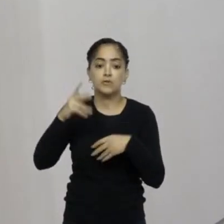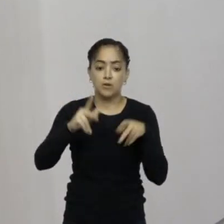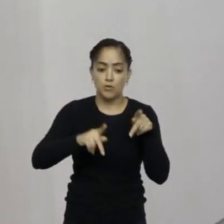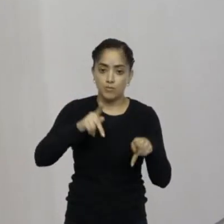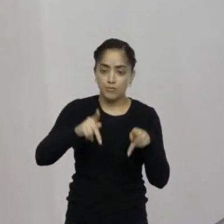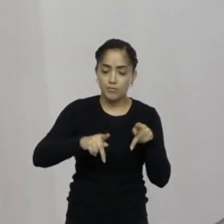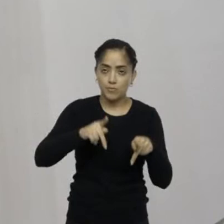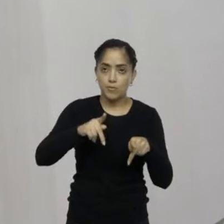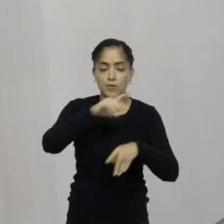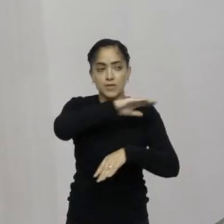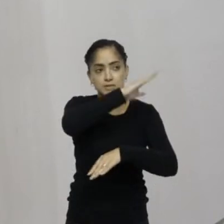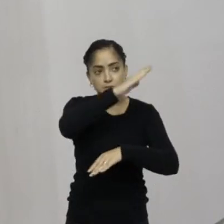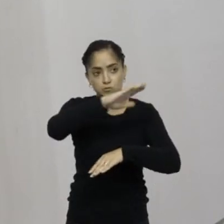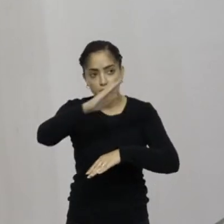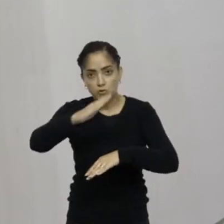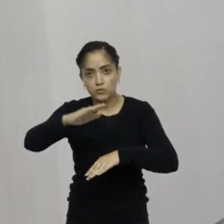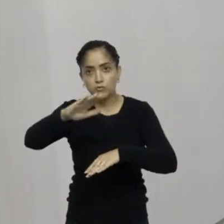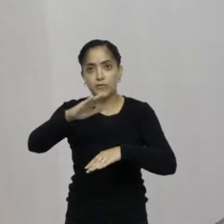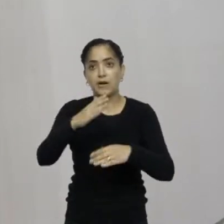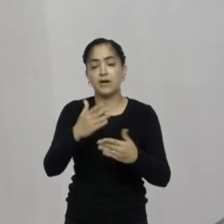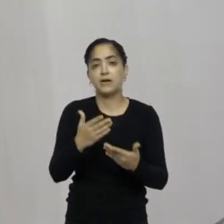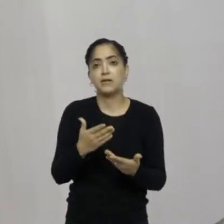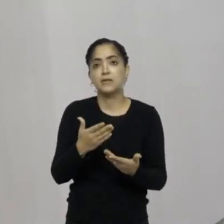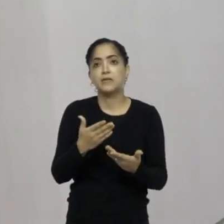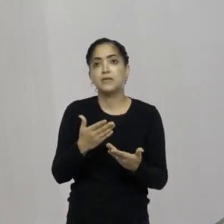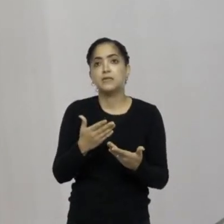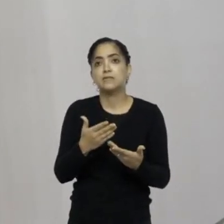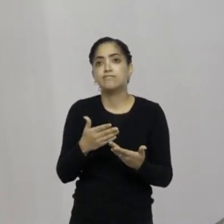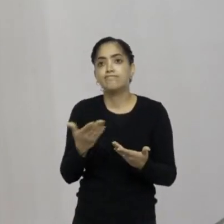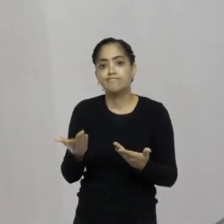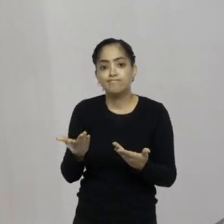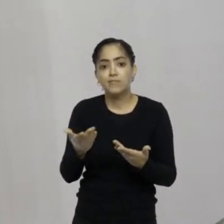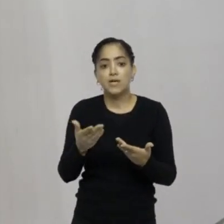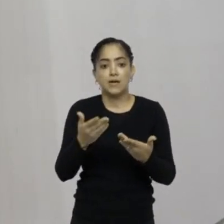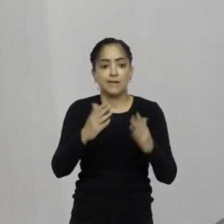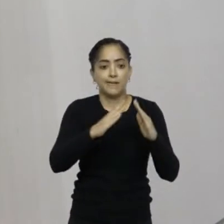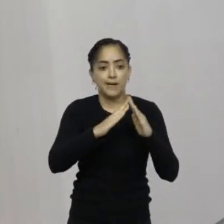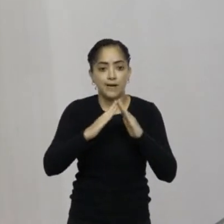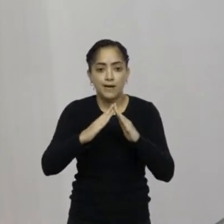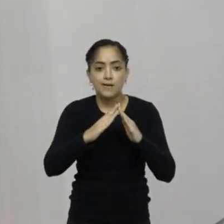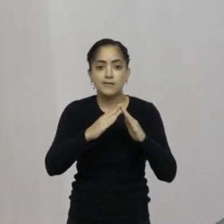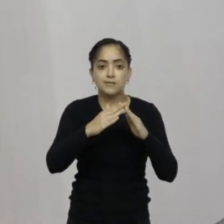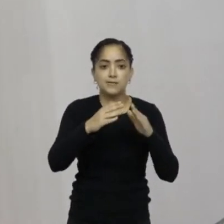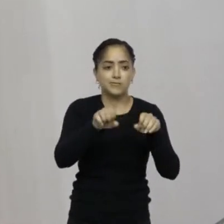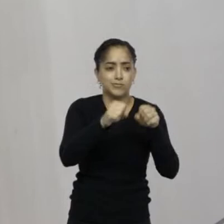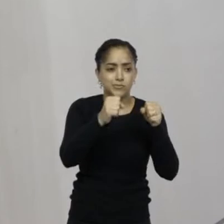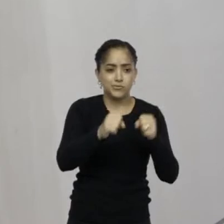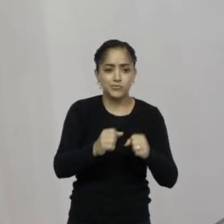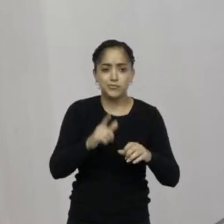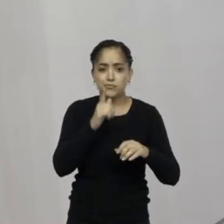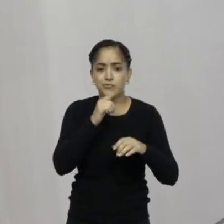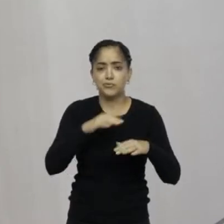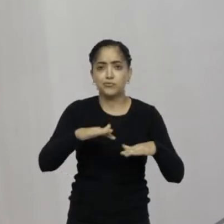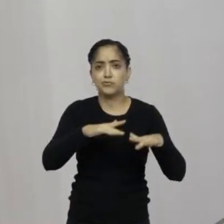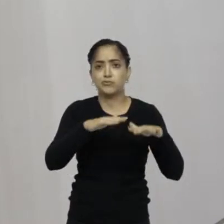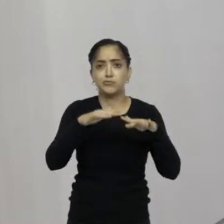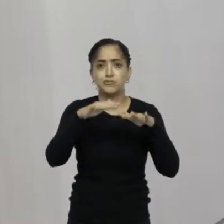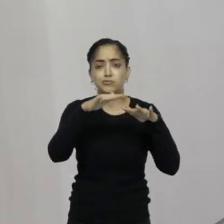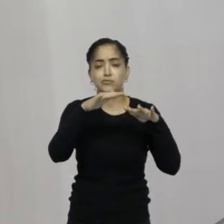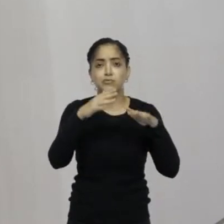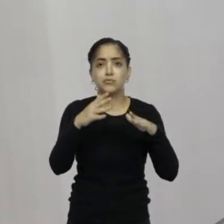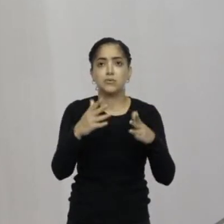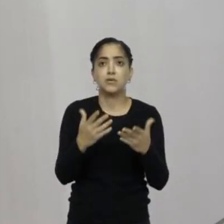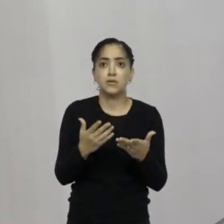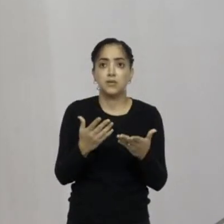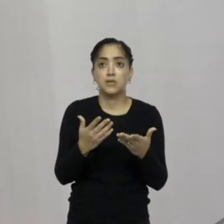Alto Vale, que teve, né, seus bens danificados. Houve um terror muito grande, porque